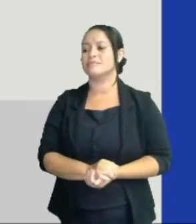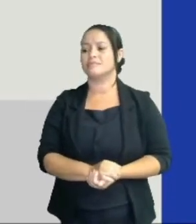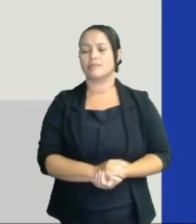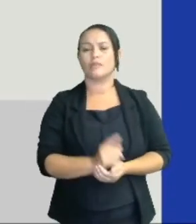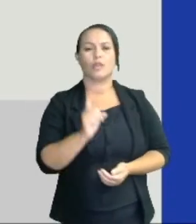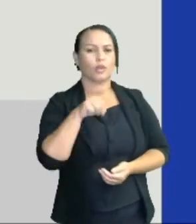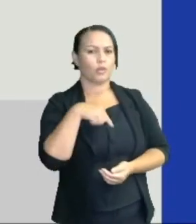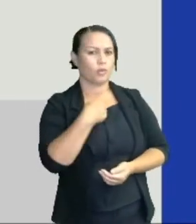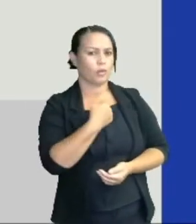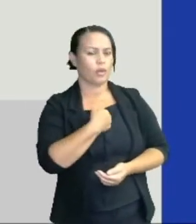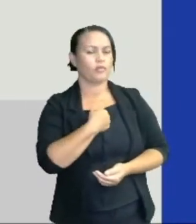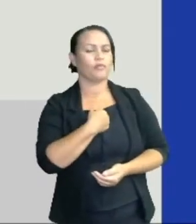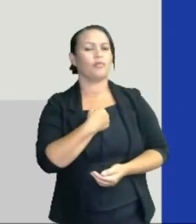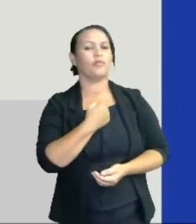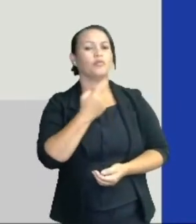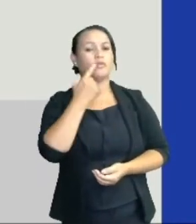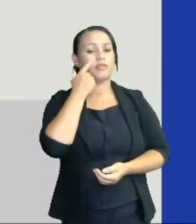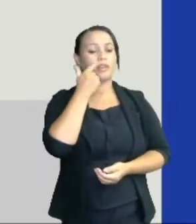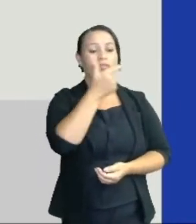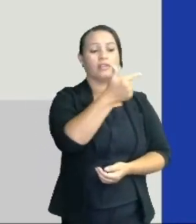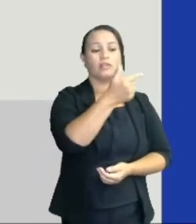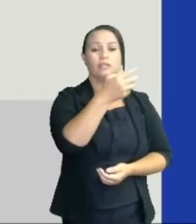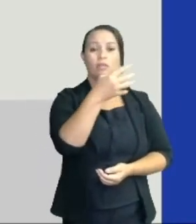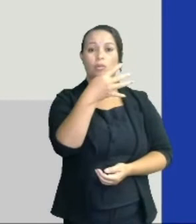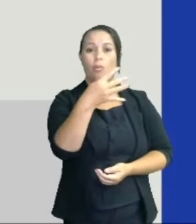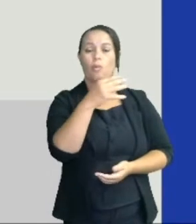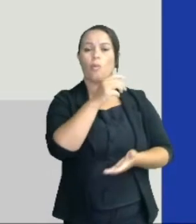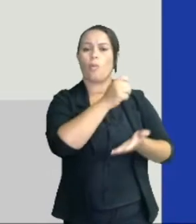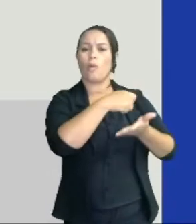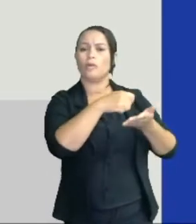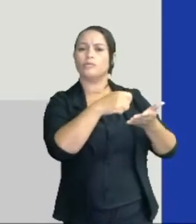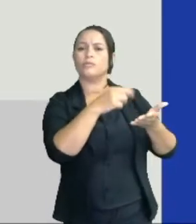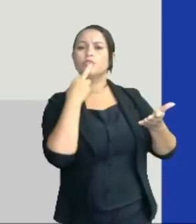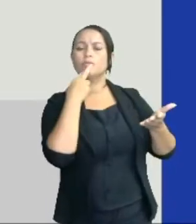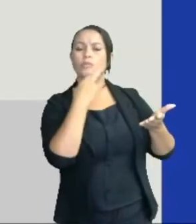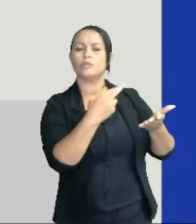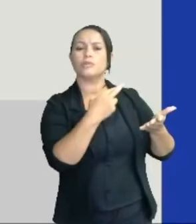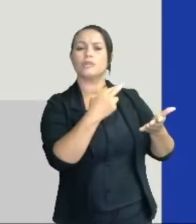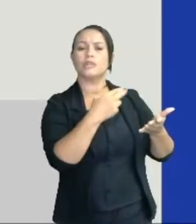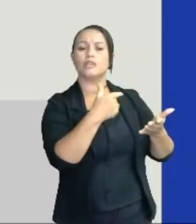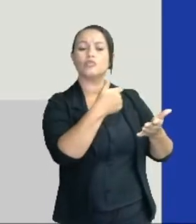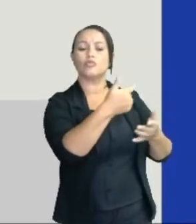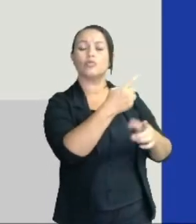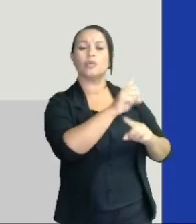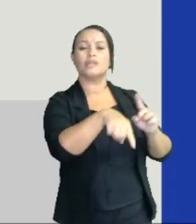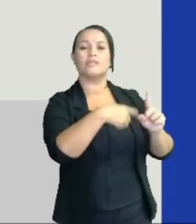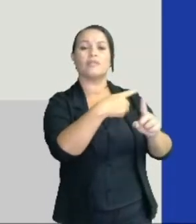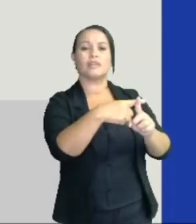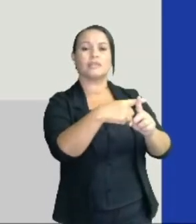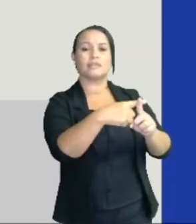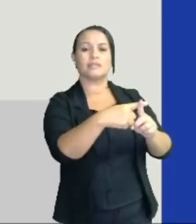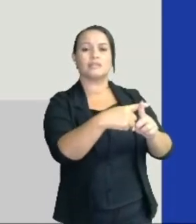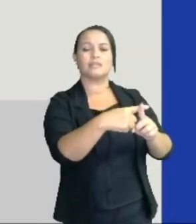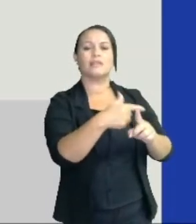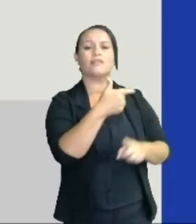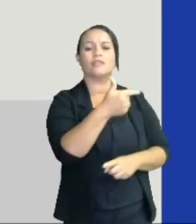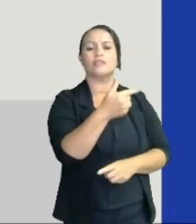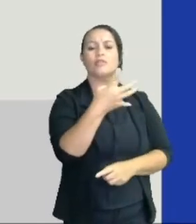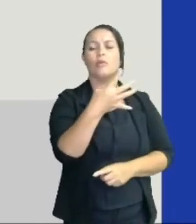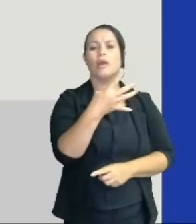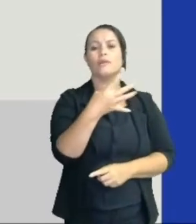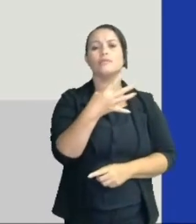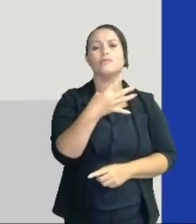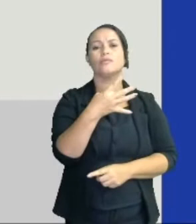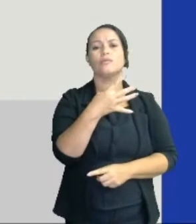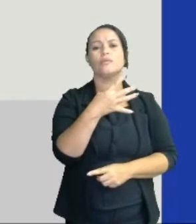A gente vai pegar 24 horas e colocar 2 vezes.